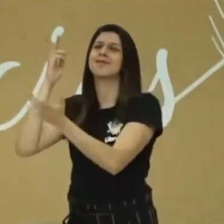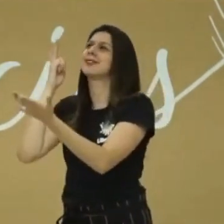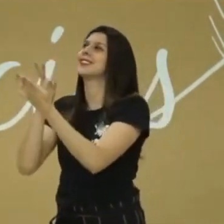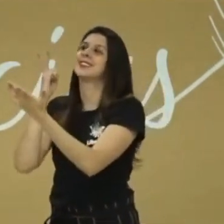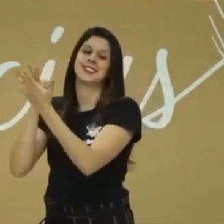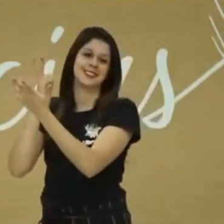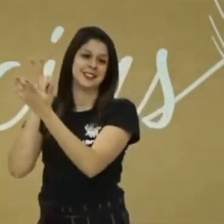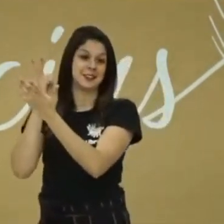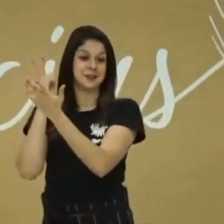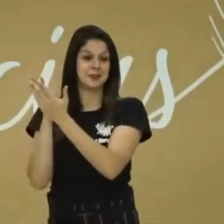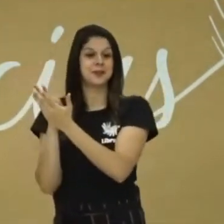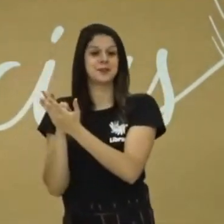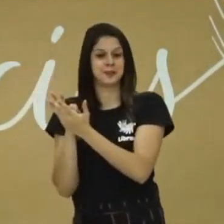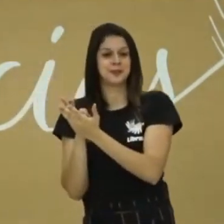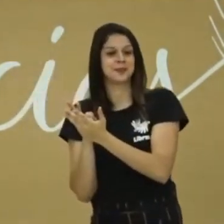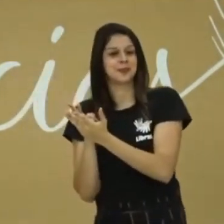sempre